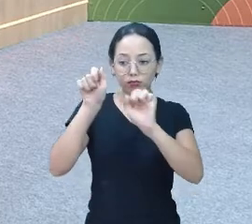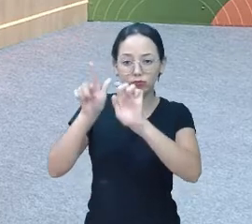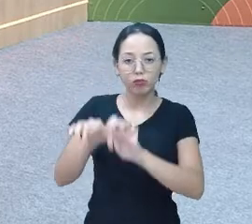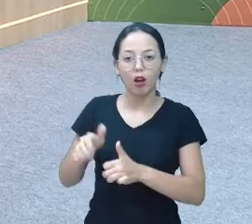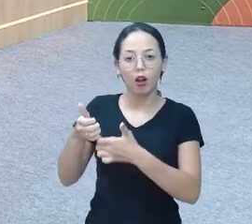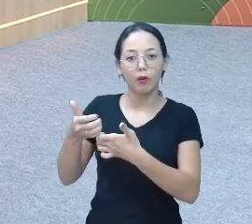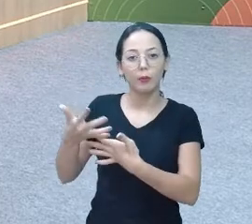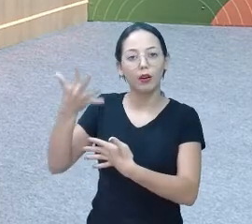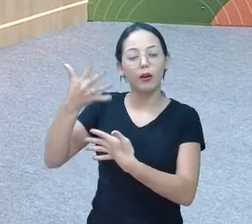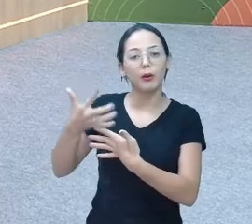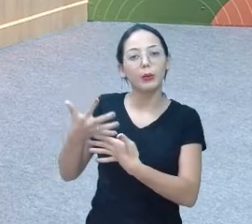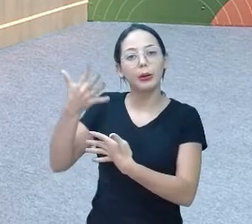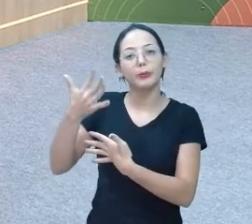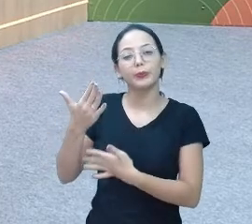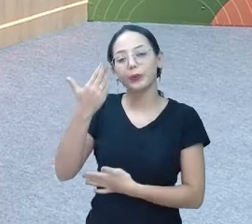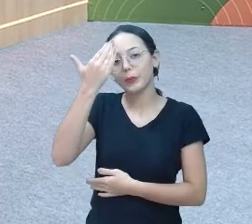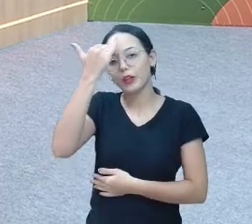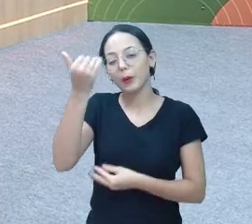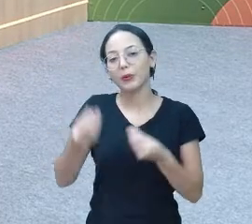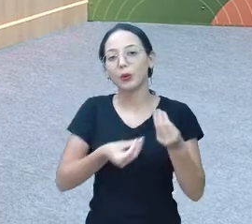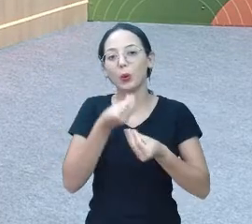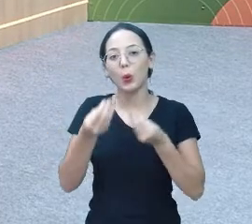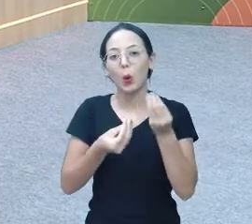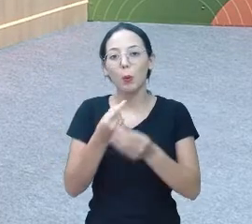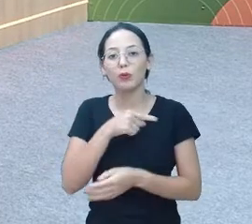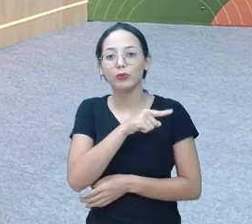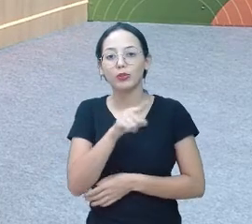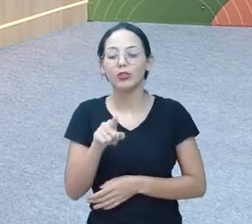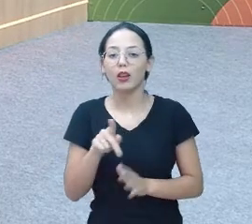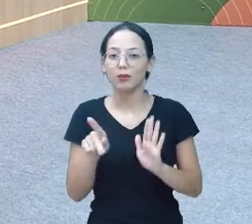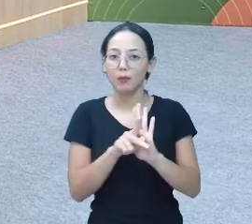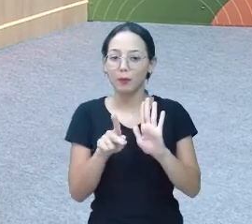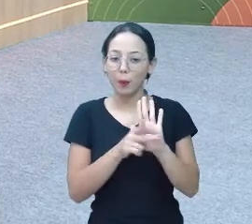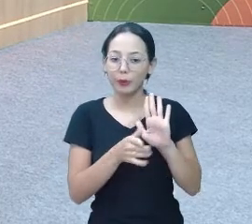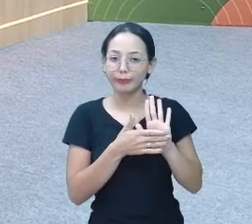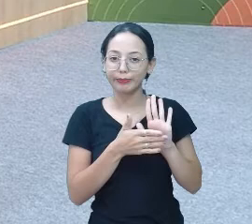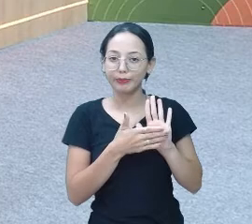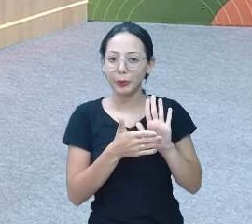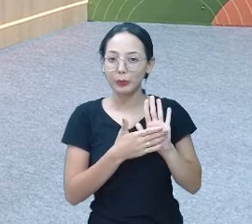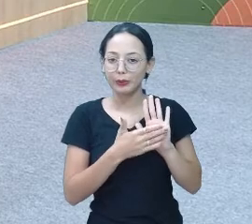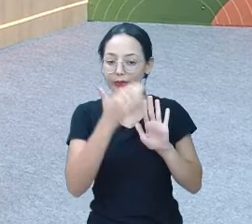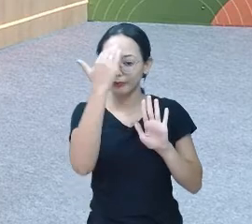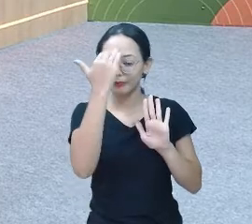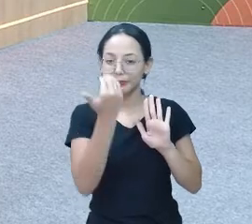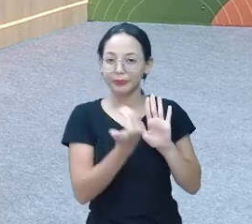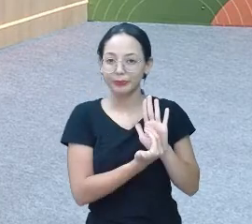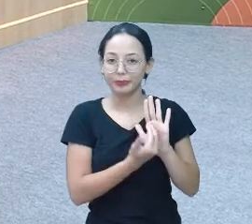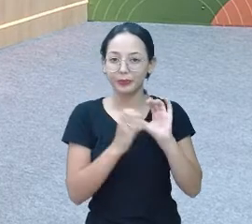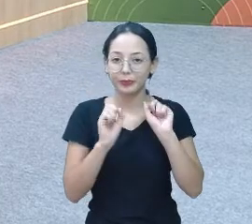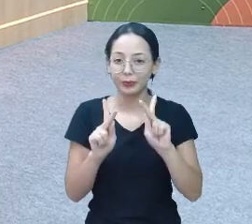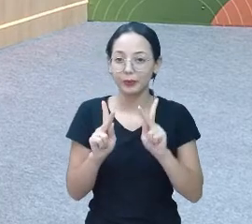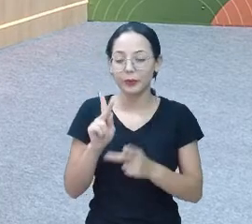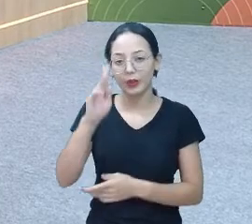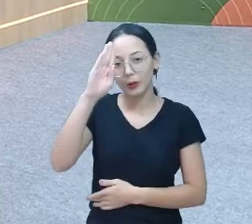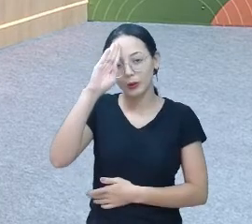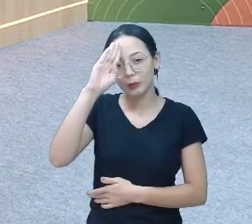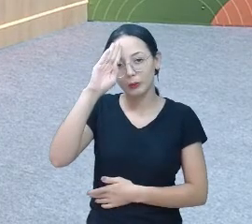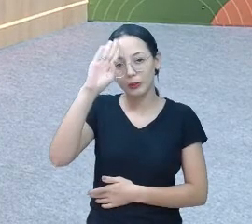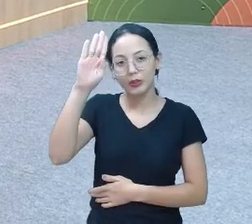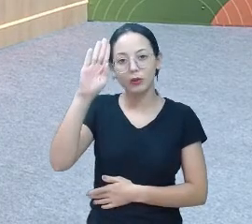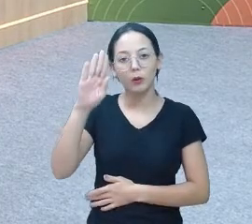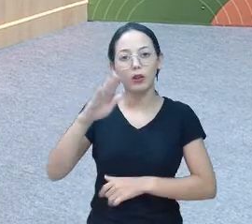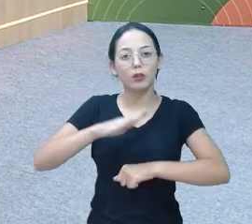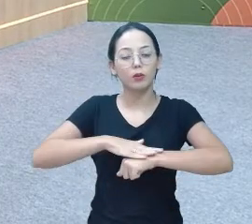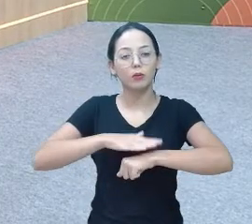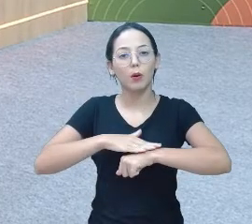nos comentários para a gente saber como é que você cumpriu a proposta que a gente trouxe aqui, tá certo? E principalmente nesse